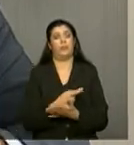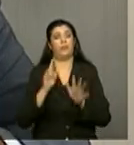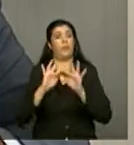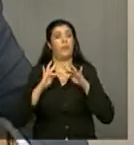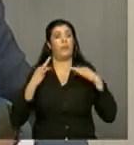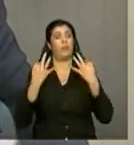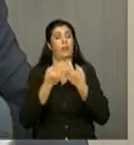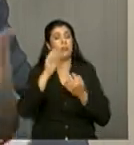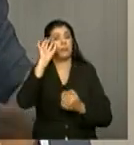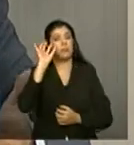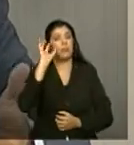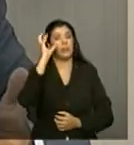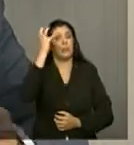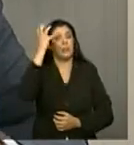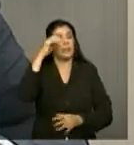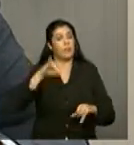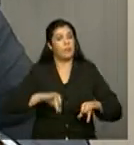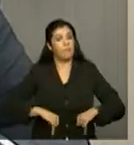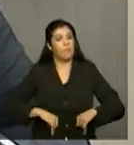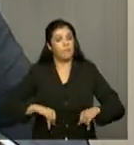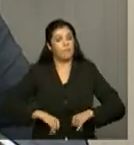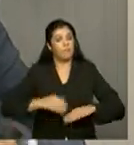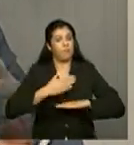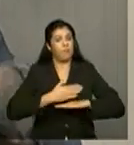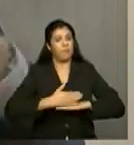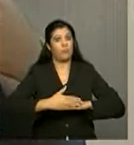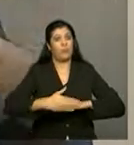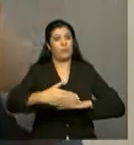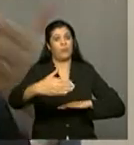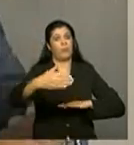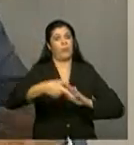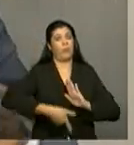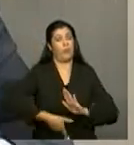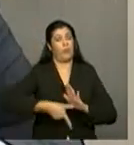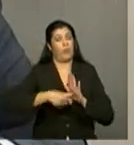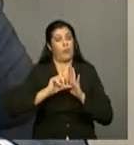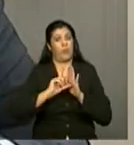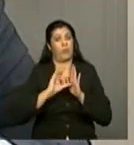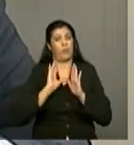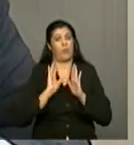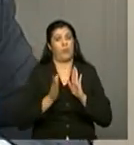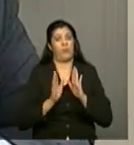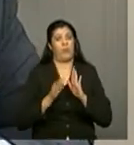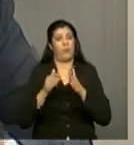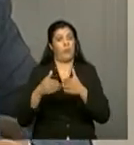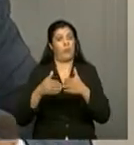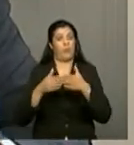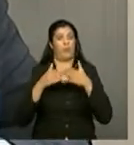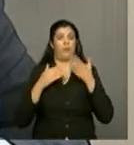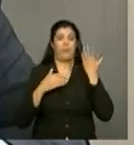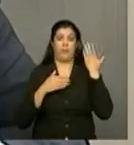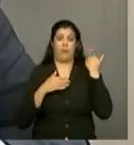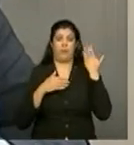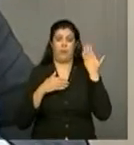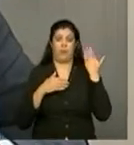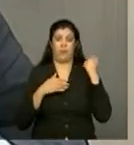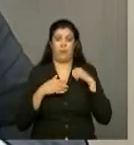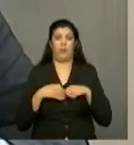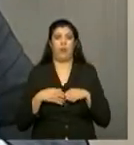família decidiu se doloroso passo inclusive antecedendo ao pedido na época da